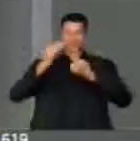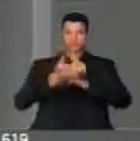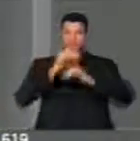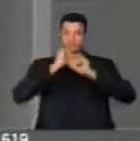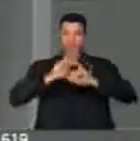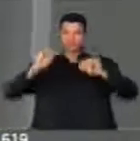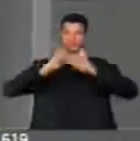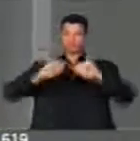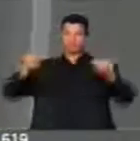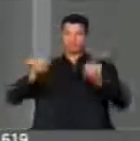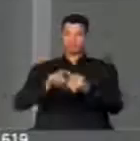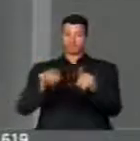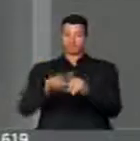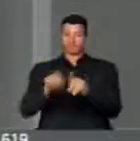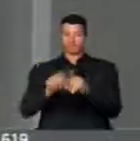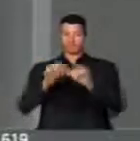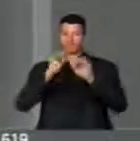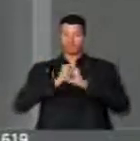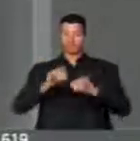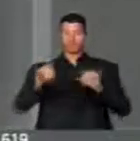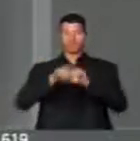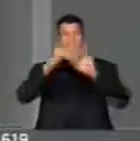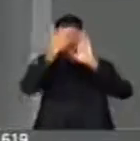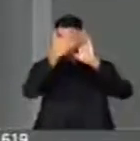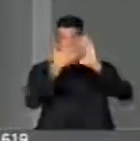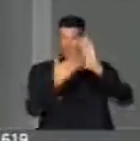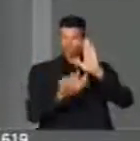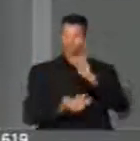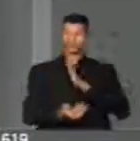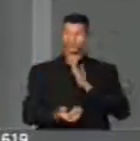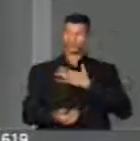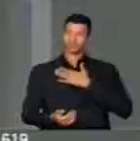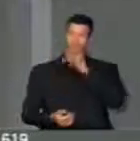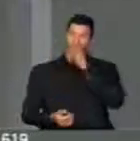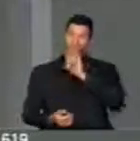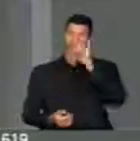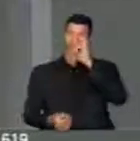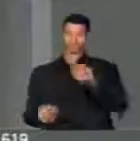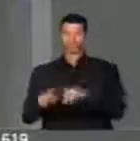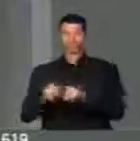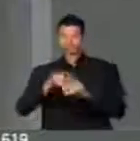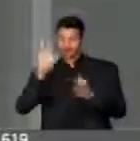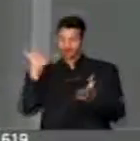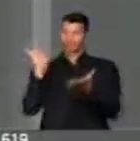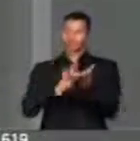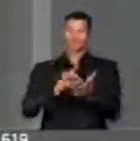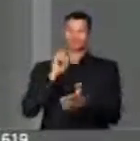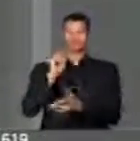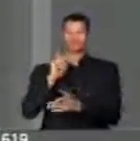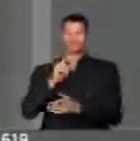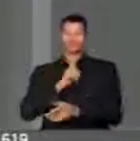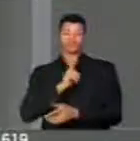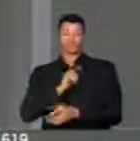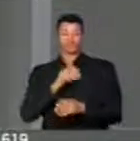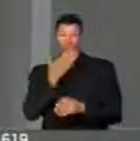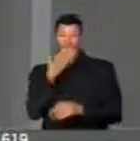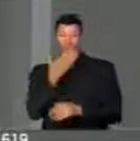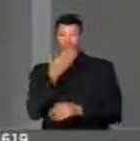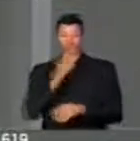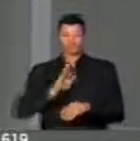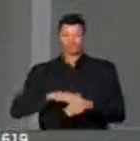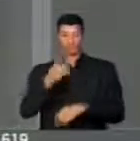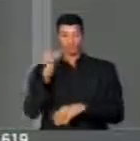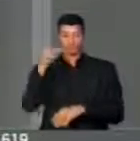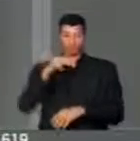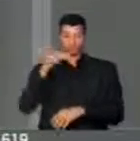pedindo divulgação e registro na íntegra do meu pronunciamento, dado o fato de que me restam apenas mais